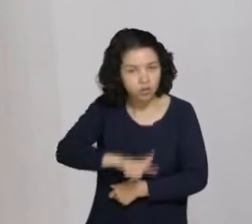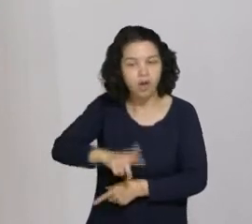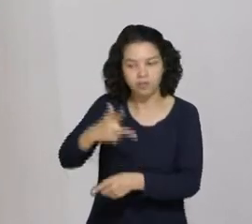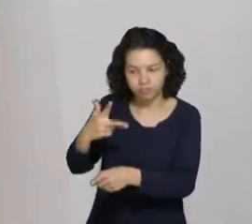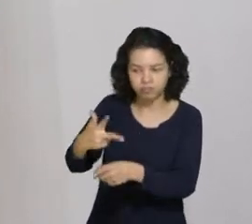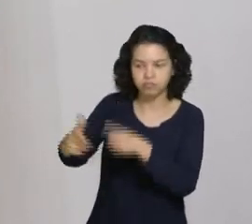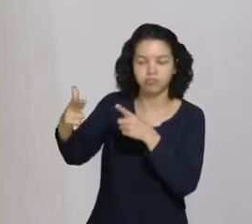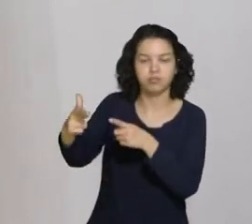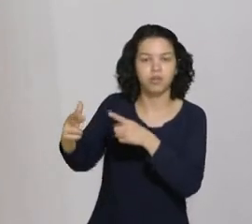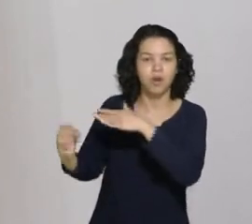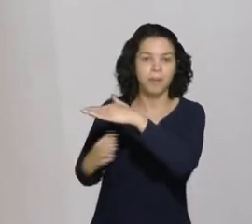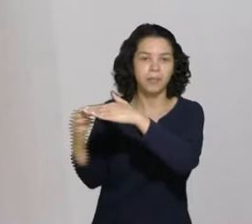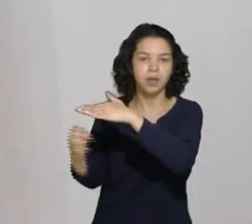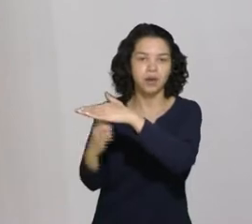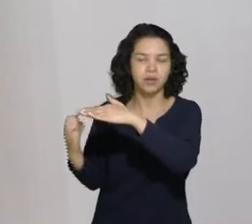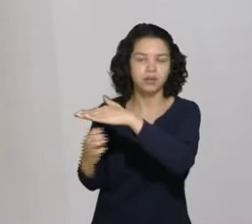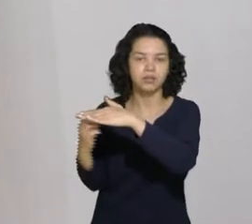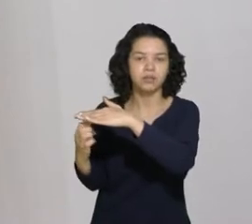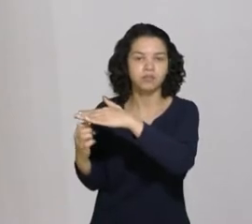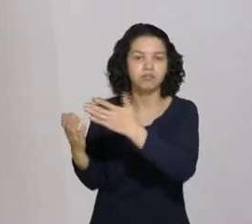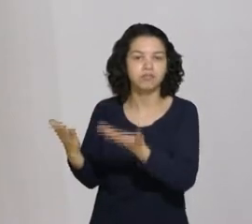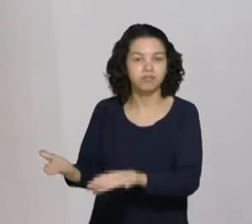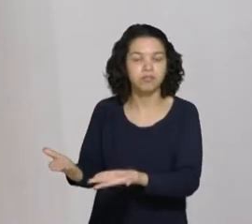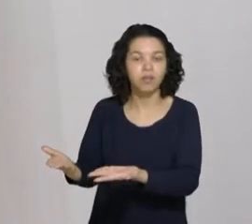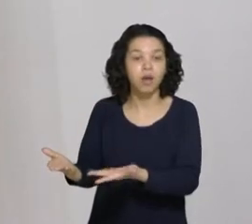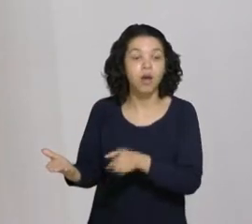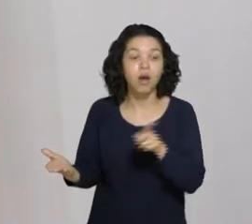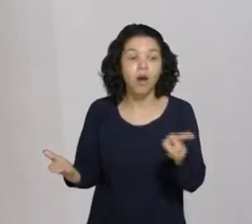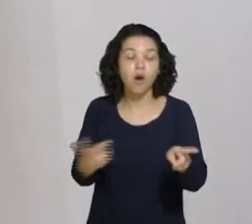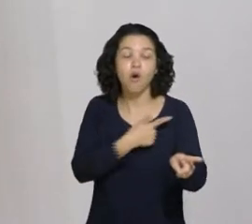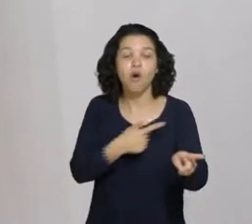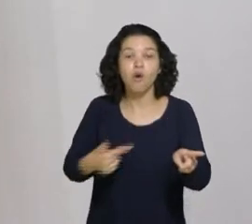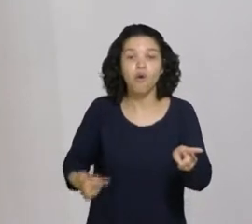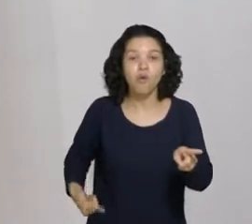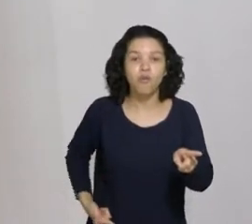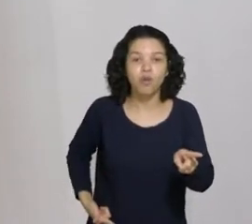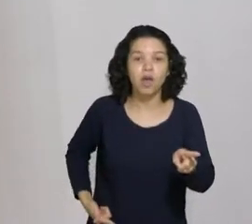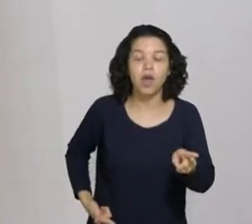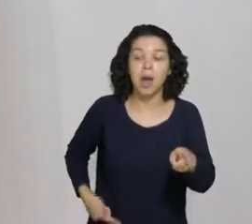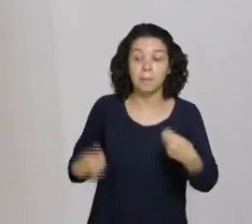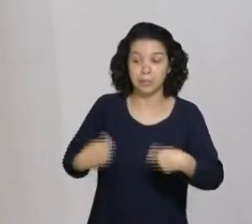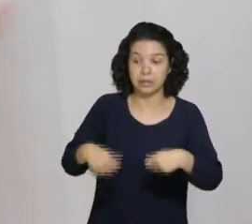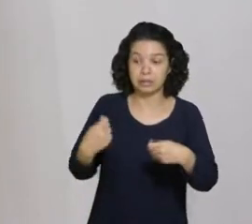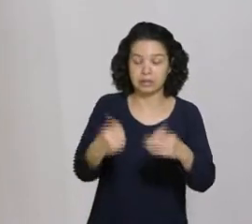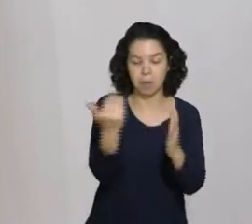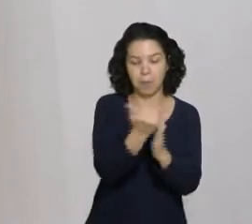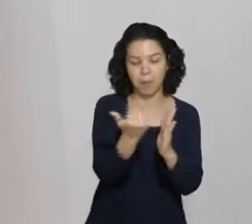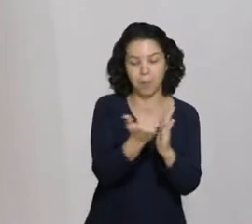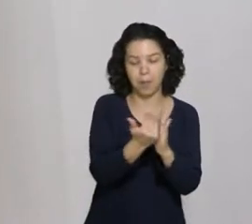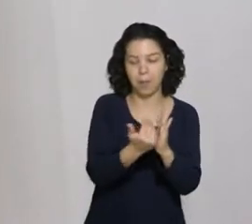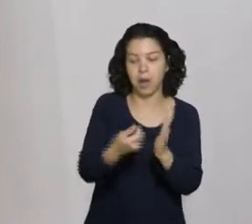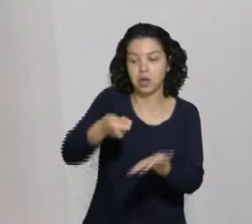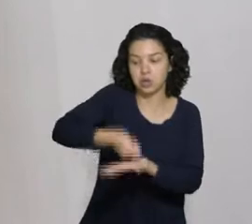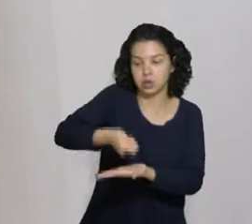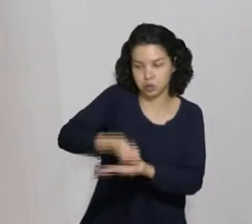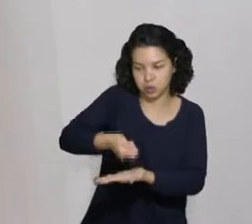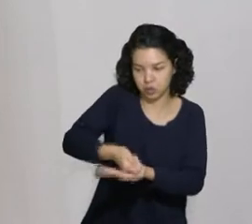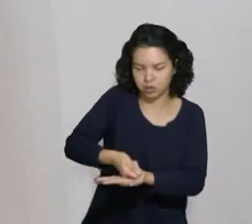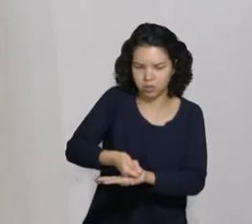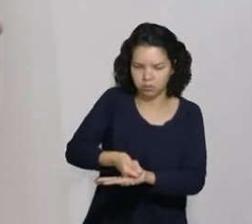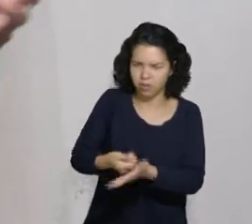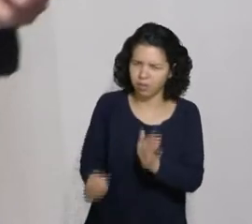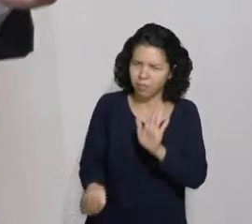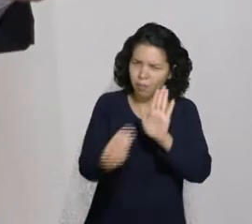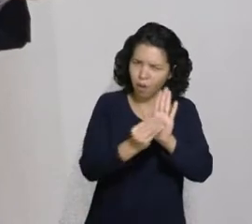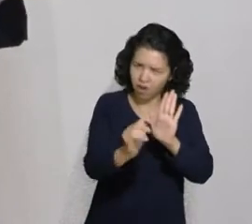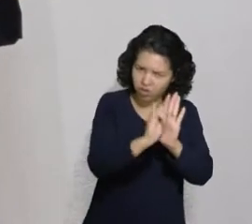do certame o que aconteceu o governo resolveu fazer exigências que não estavam no edital aí